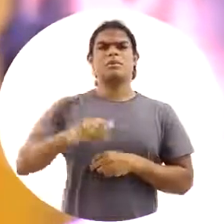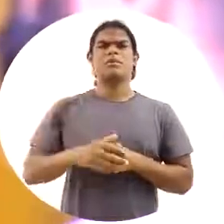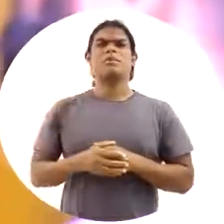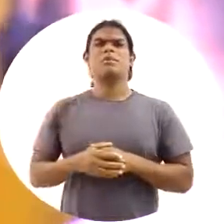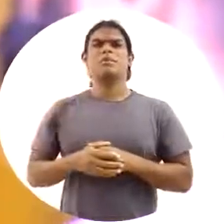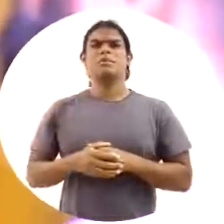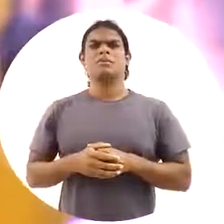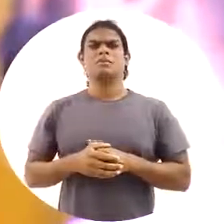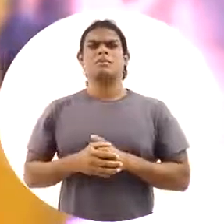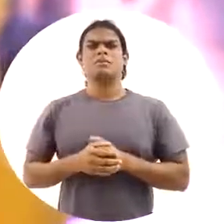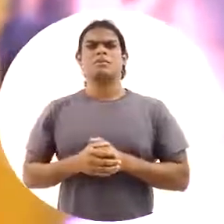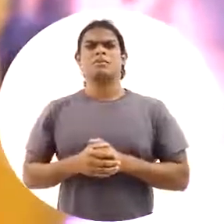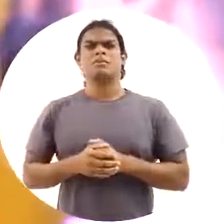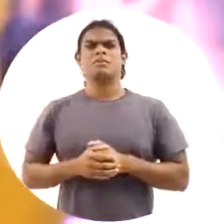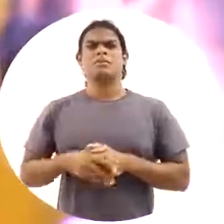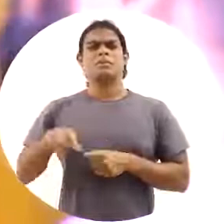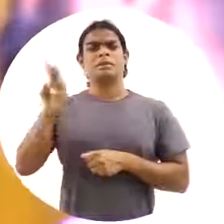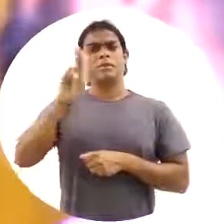assim,